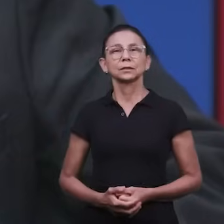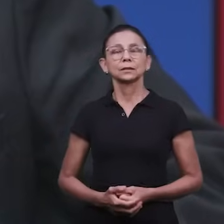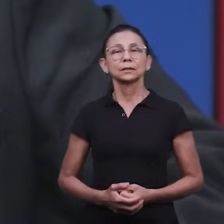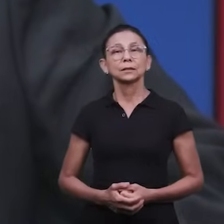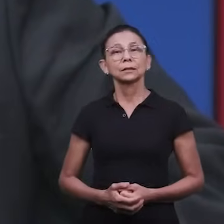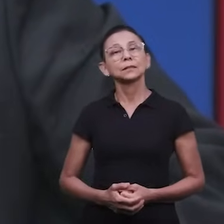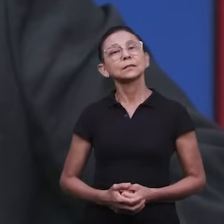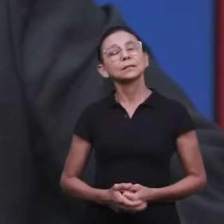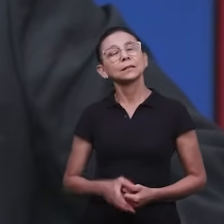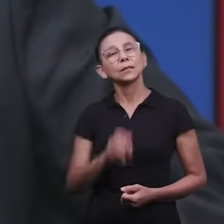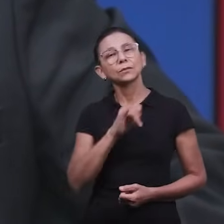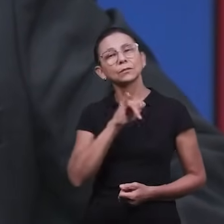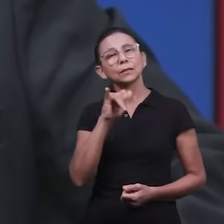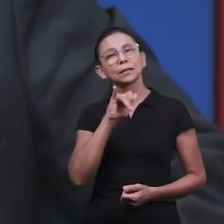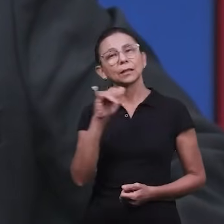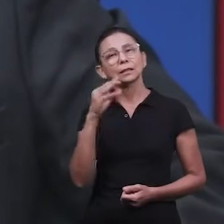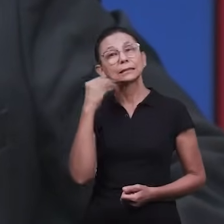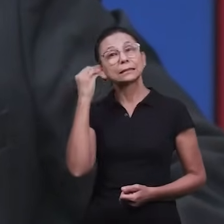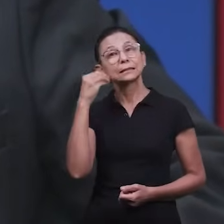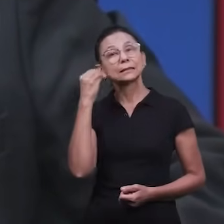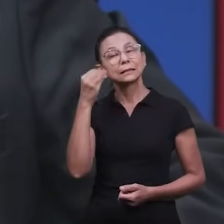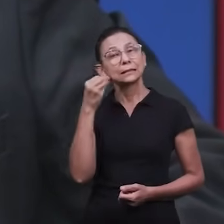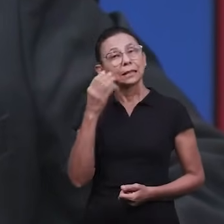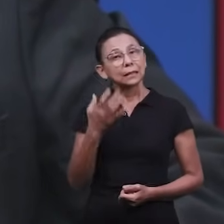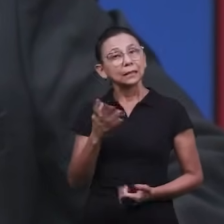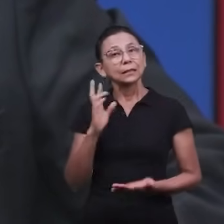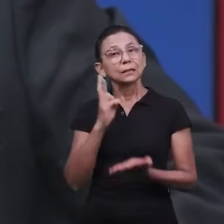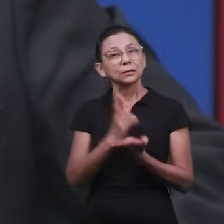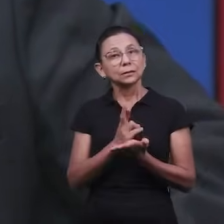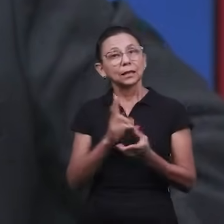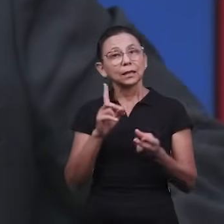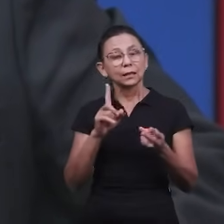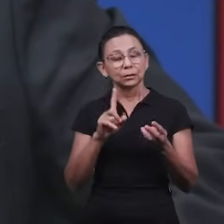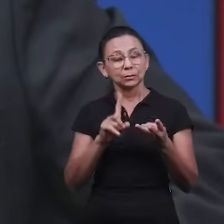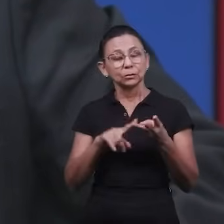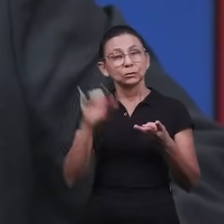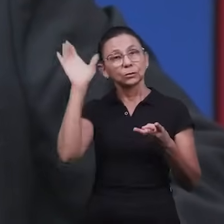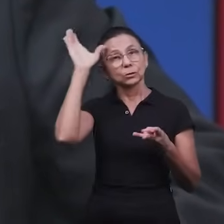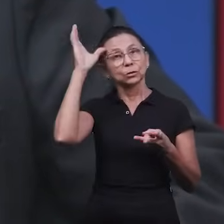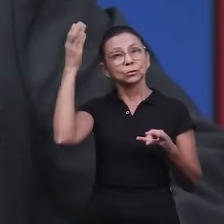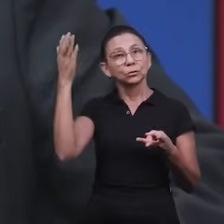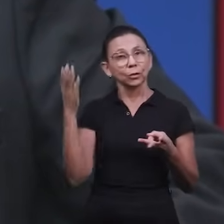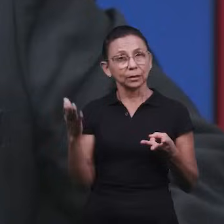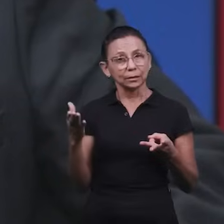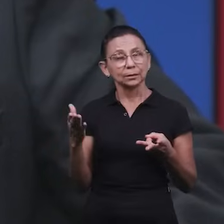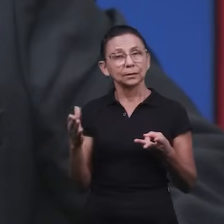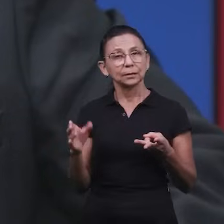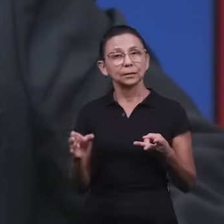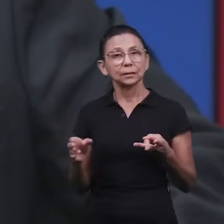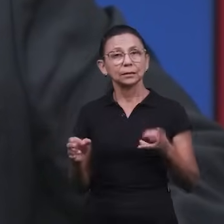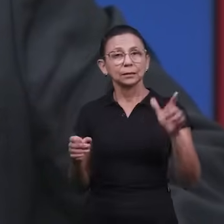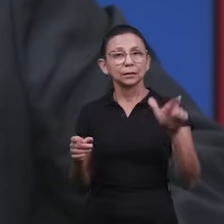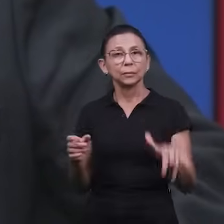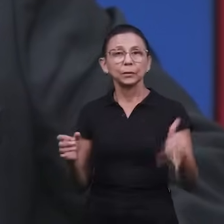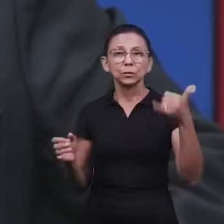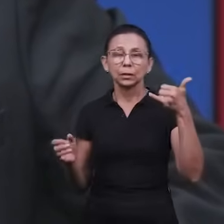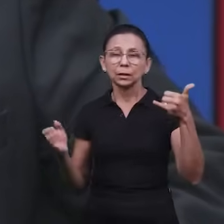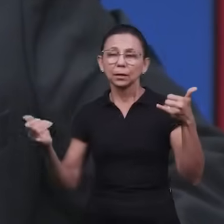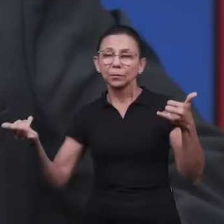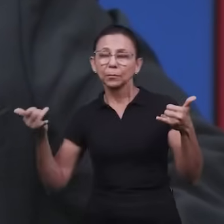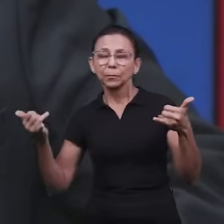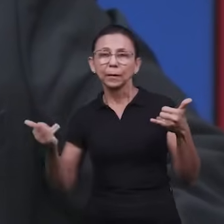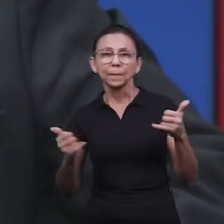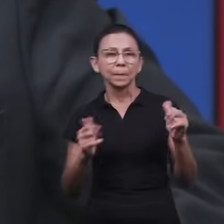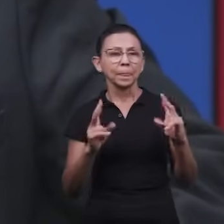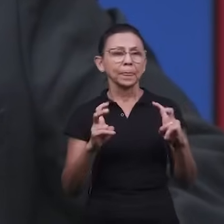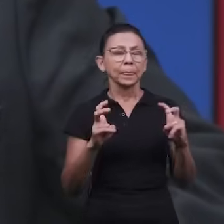agora para todos, as experiências, os resultados, as soluções do 0800. Então, assunto